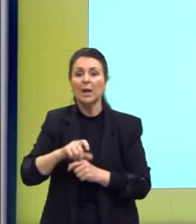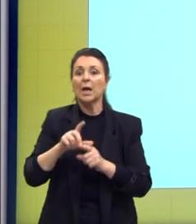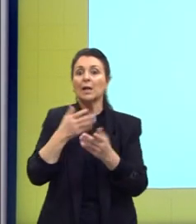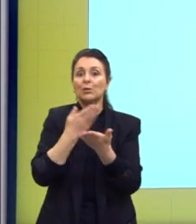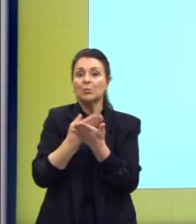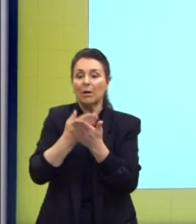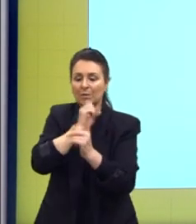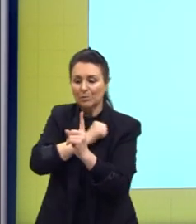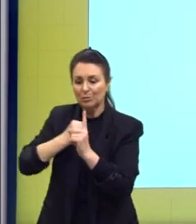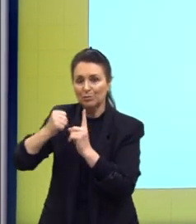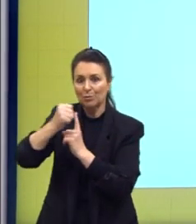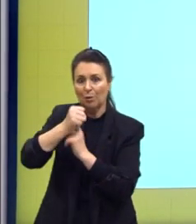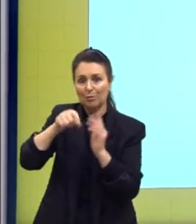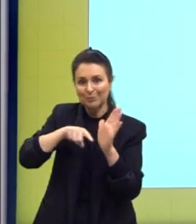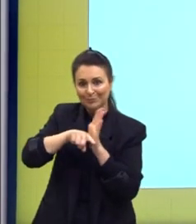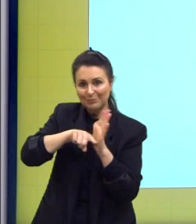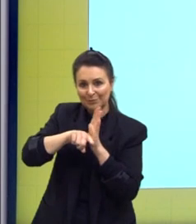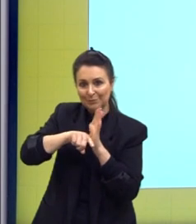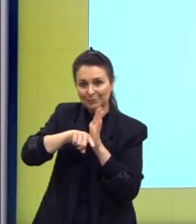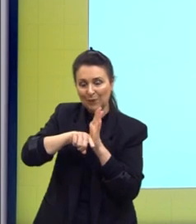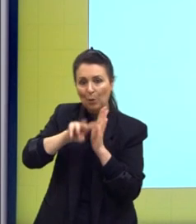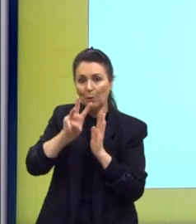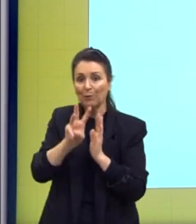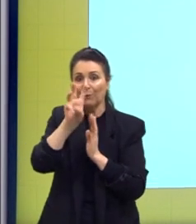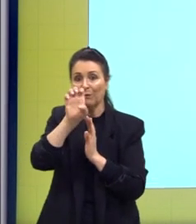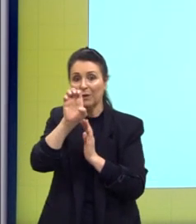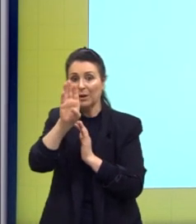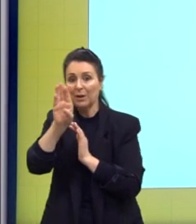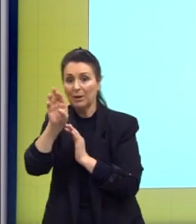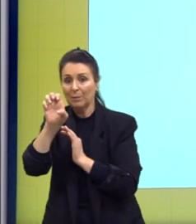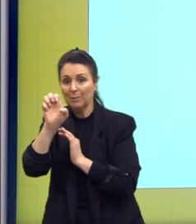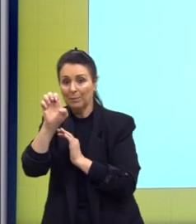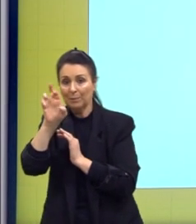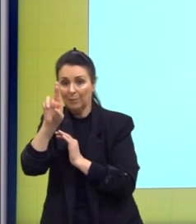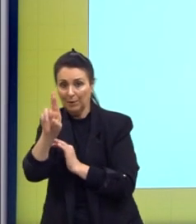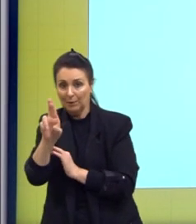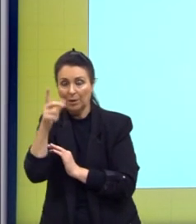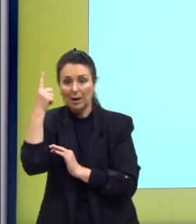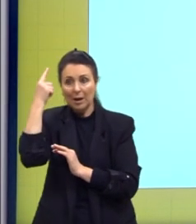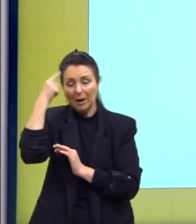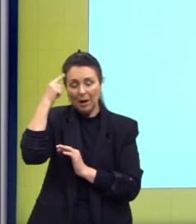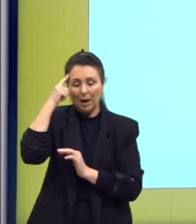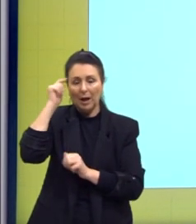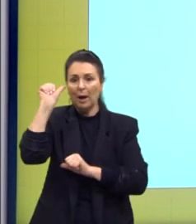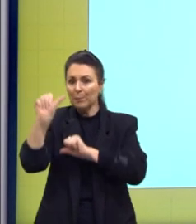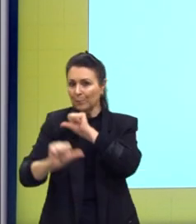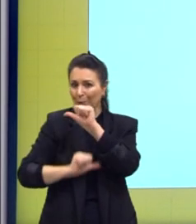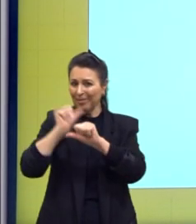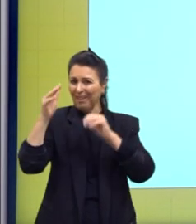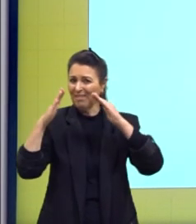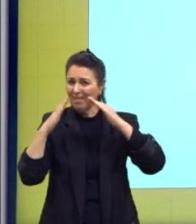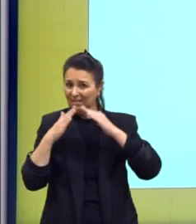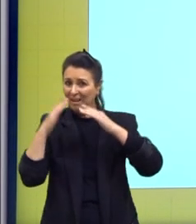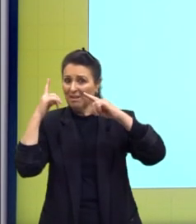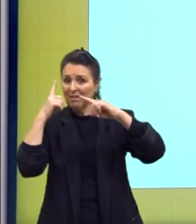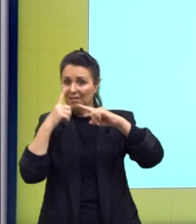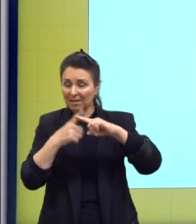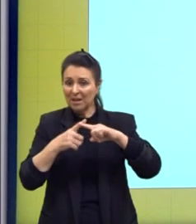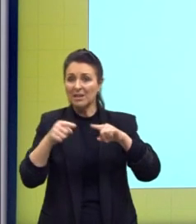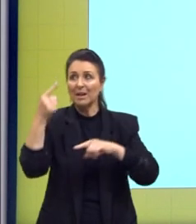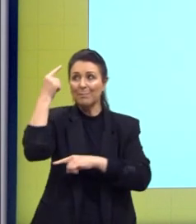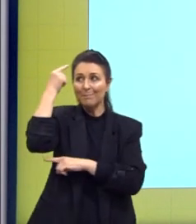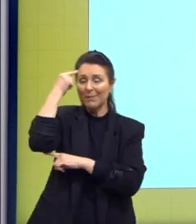vai falar dessa relação entre a Reforma Protestante e uma mentalidade capitalista né porque anteriormente a Igreja Católica